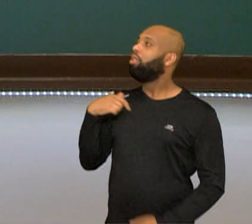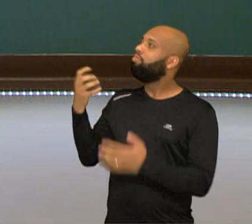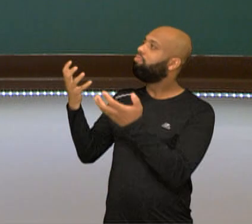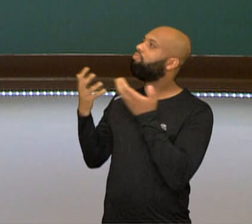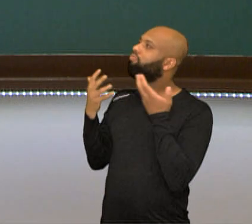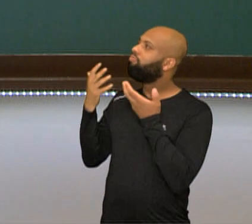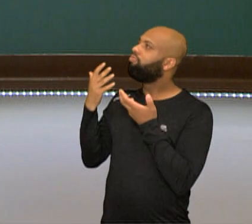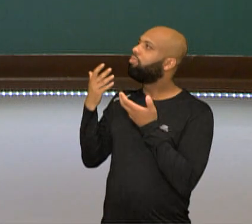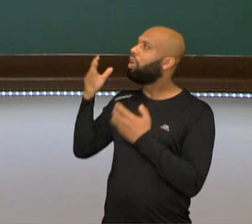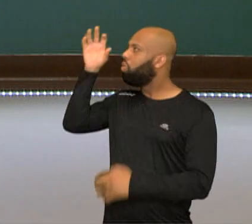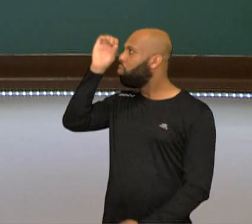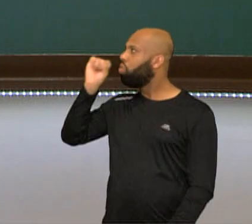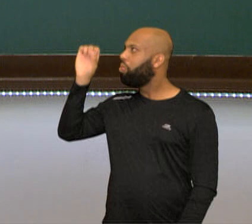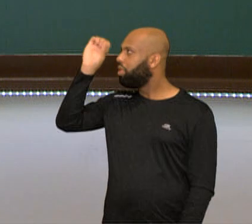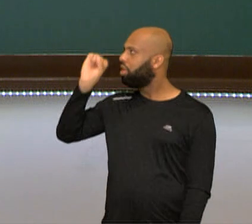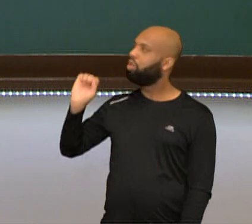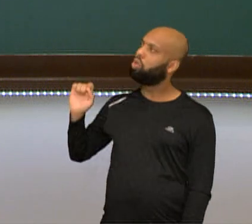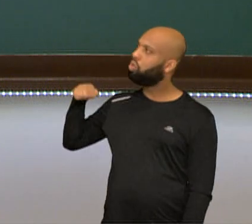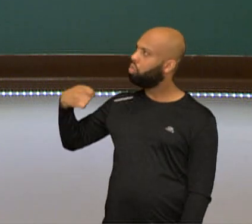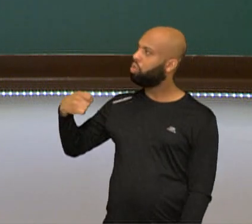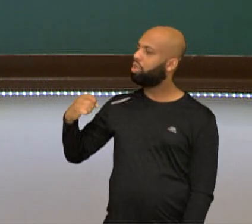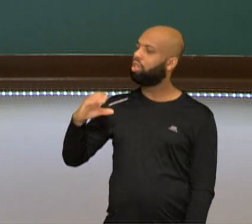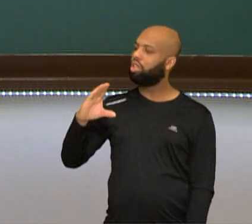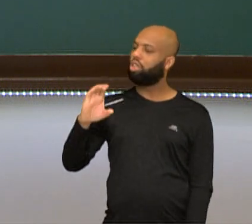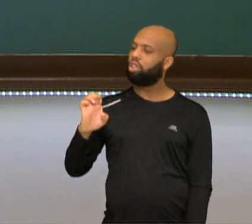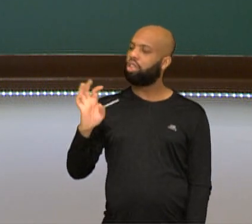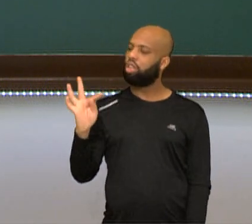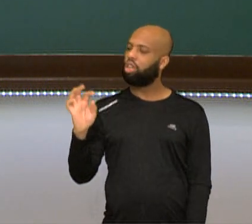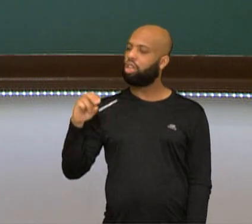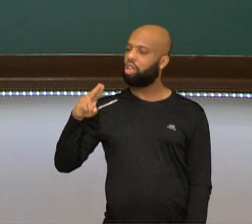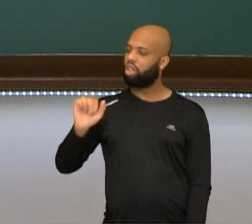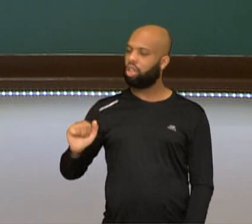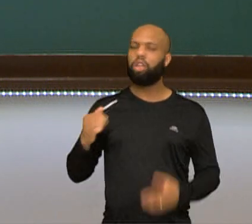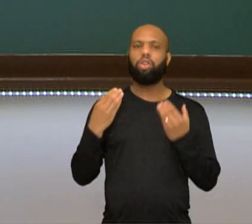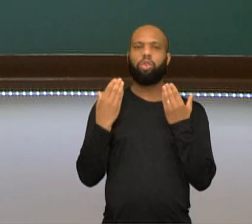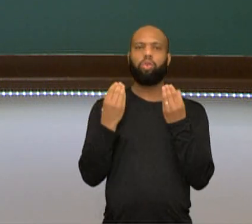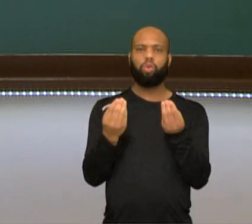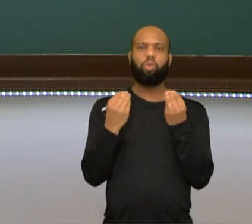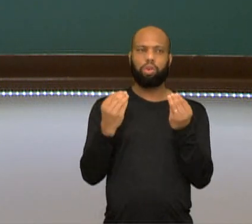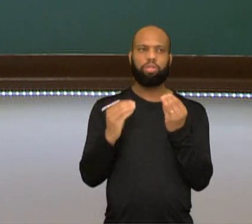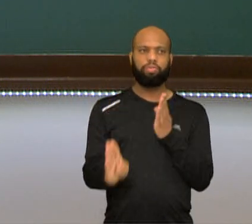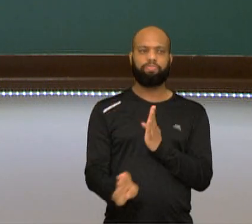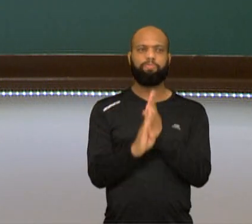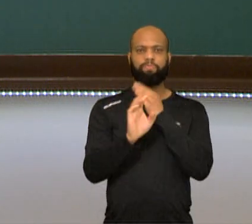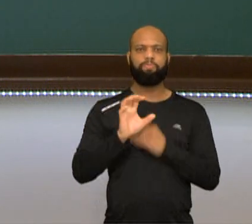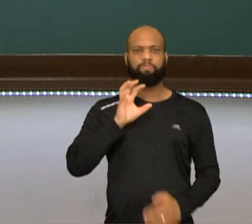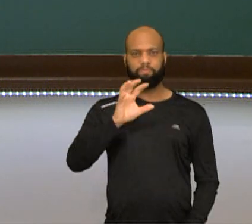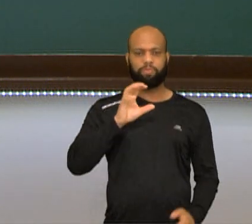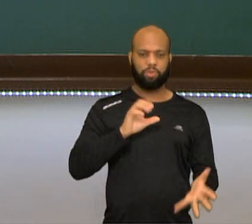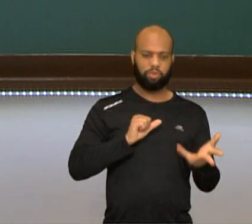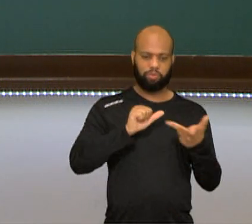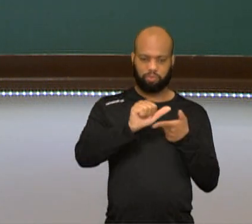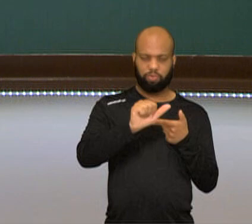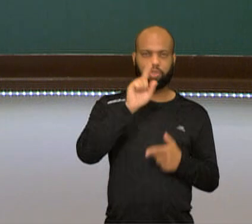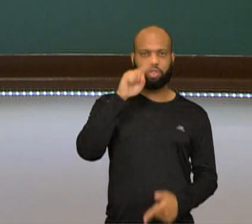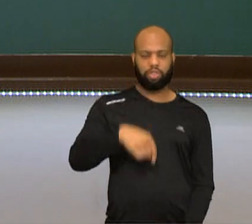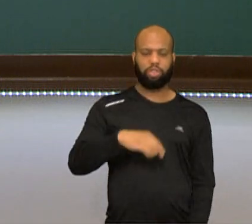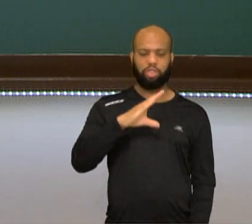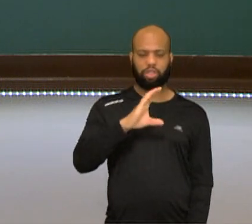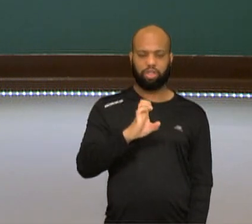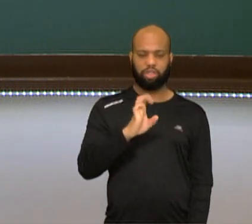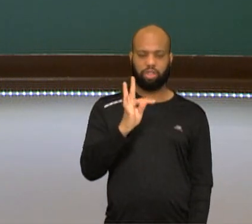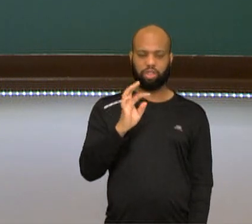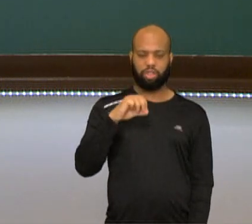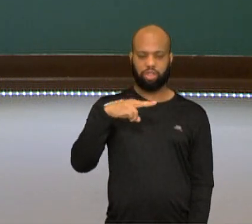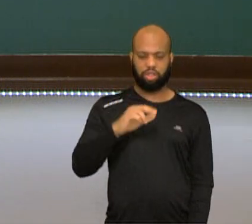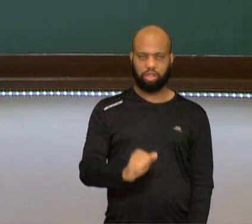professor, sobre as cetonas. Como eu identifico uma substância química como cetona? Eu